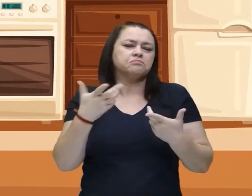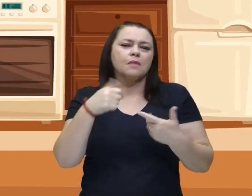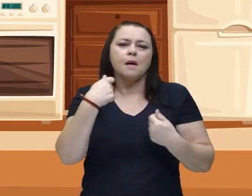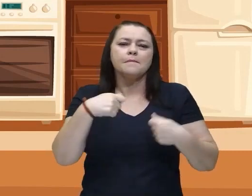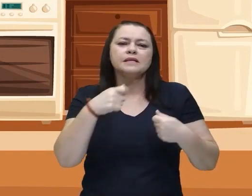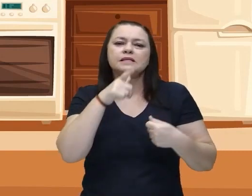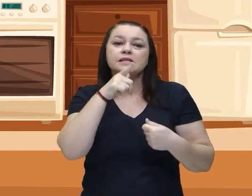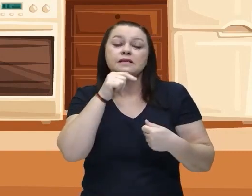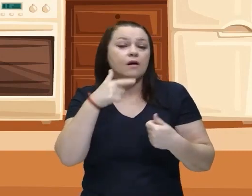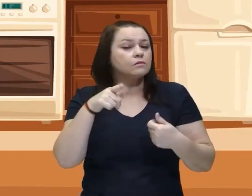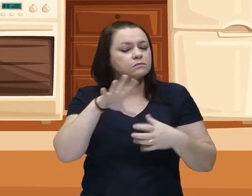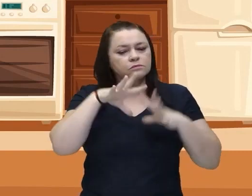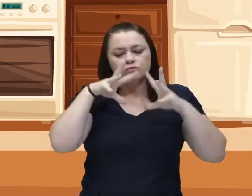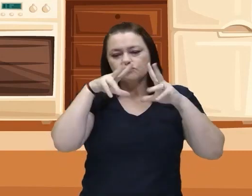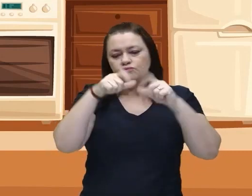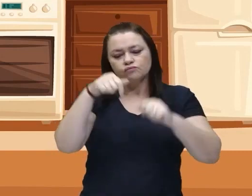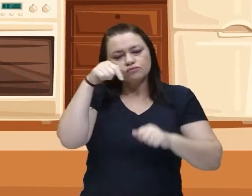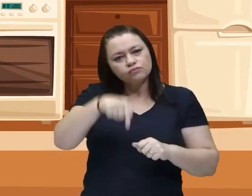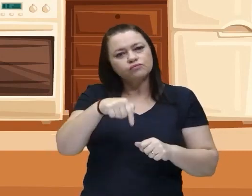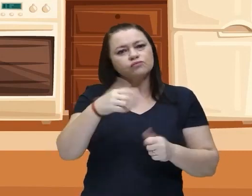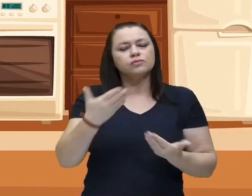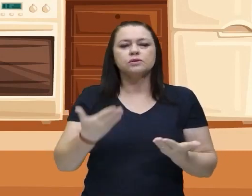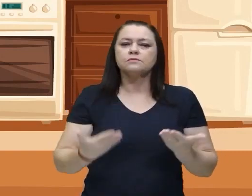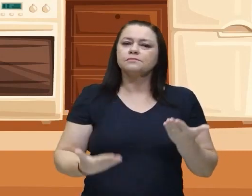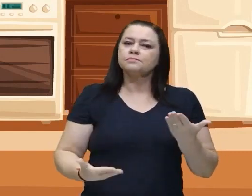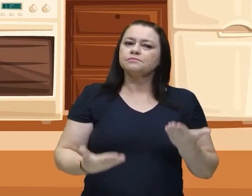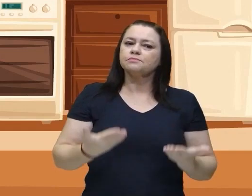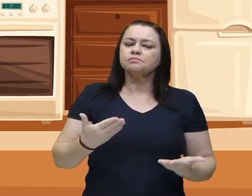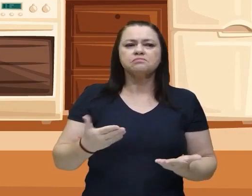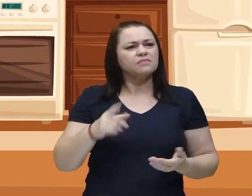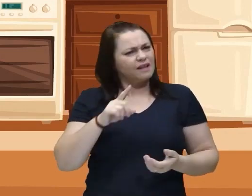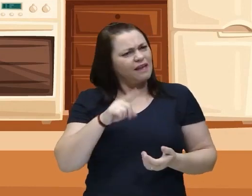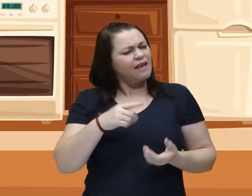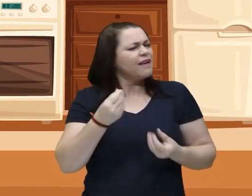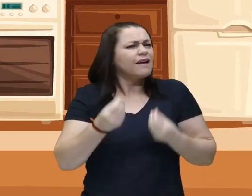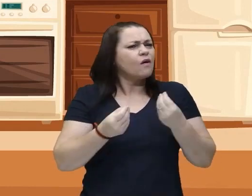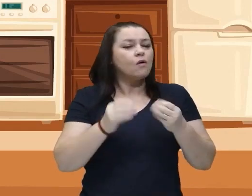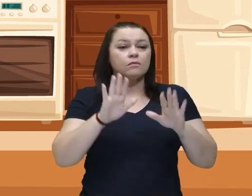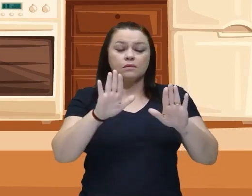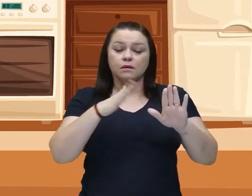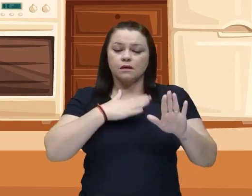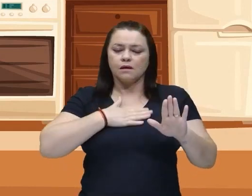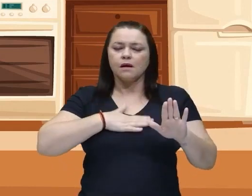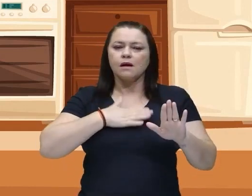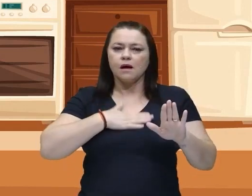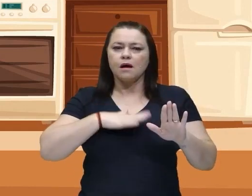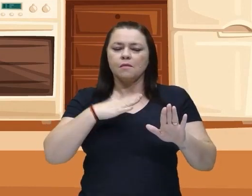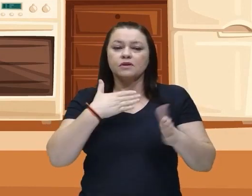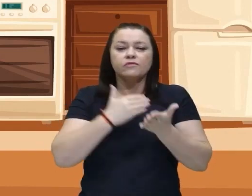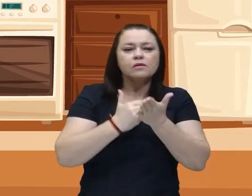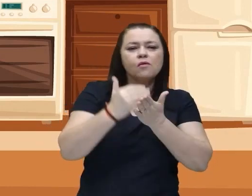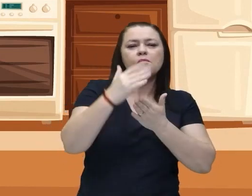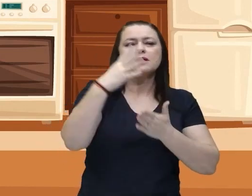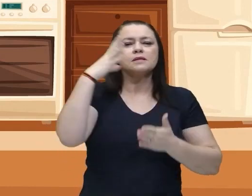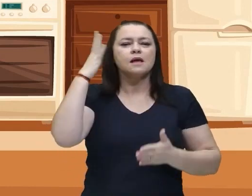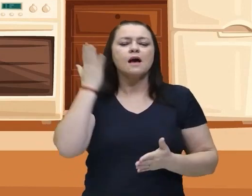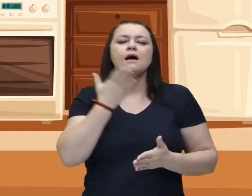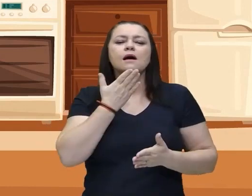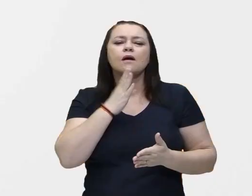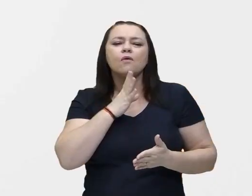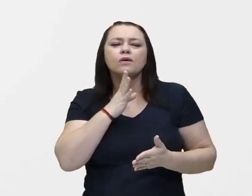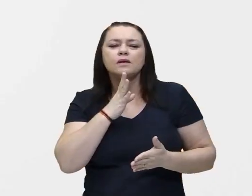são grandezas de medida. Como assim, professor? Bom, vem comigo que nós vamos começar a conhecer as grandezas de medida. Vamos